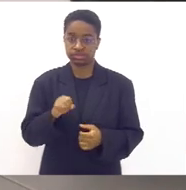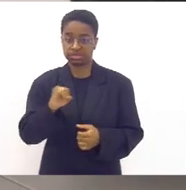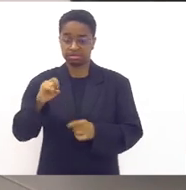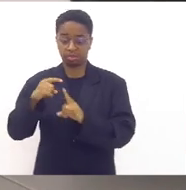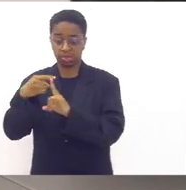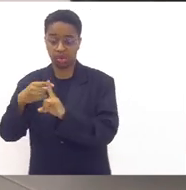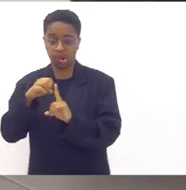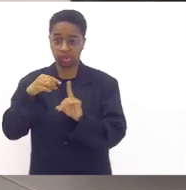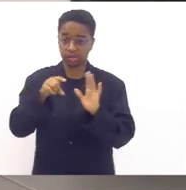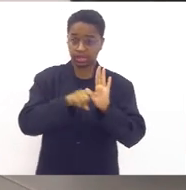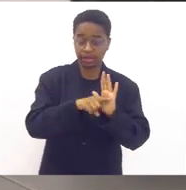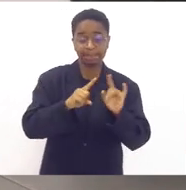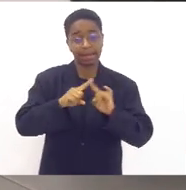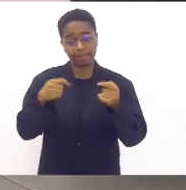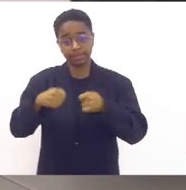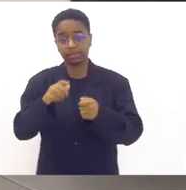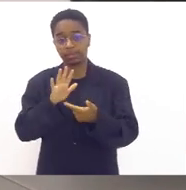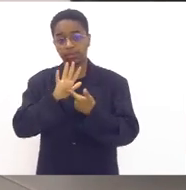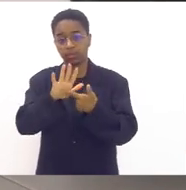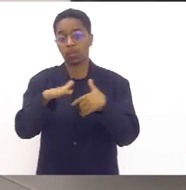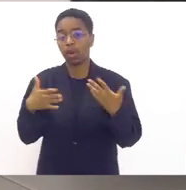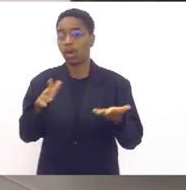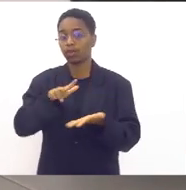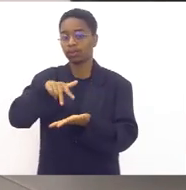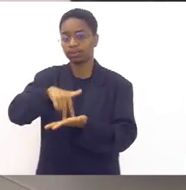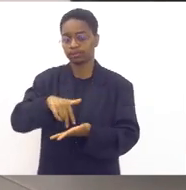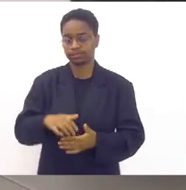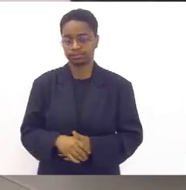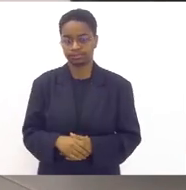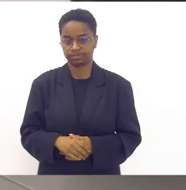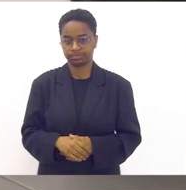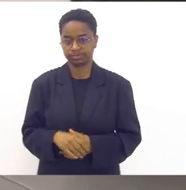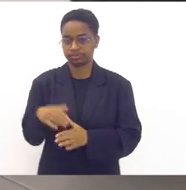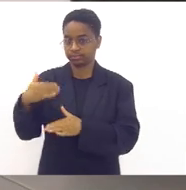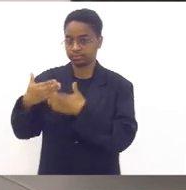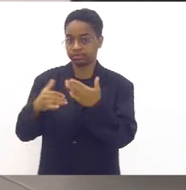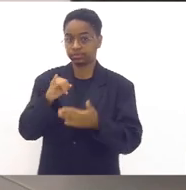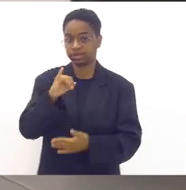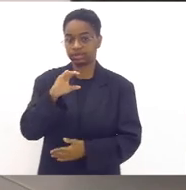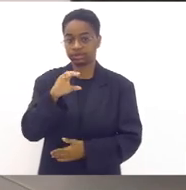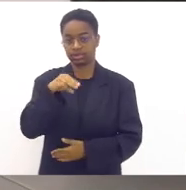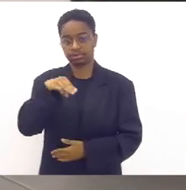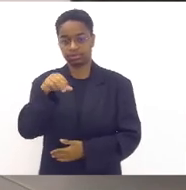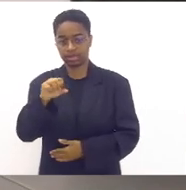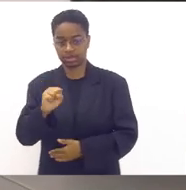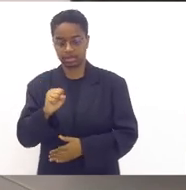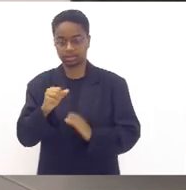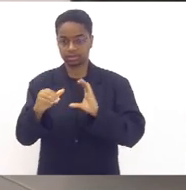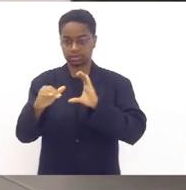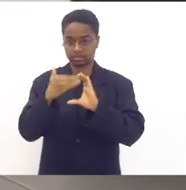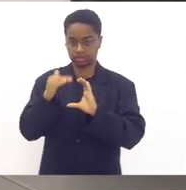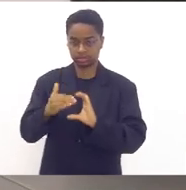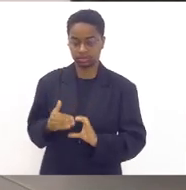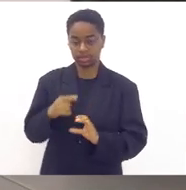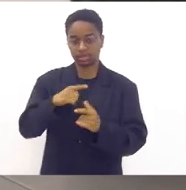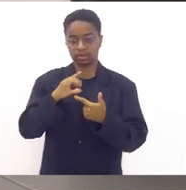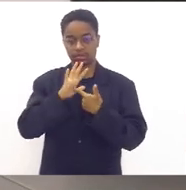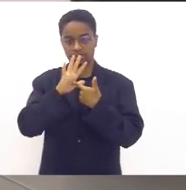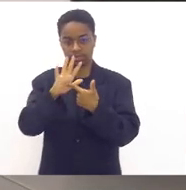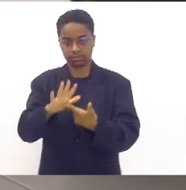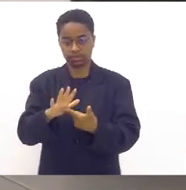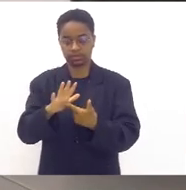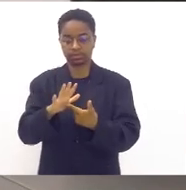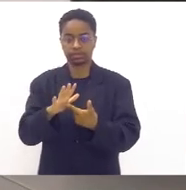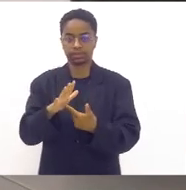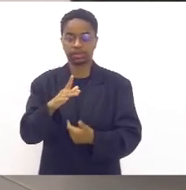assim, que se posicione. Avançando em relação ao ICMS, as receitas do ICMS são projetadas ali, a gente